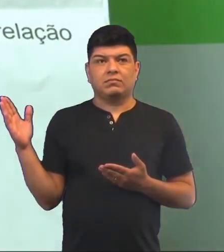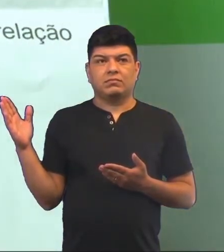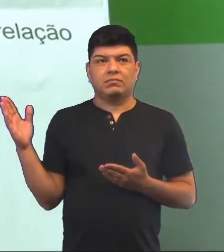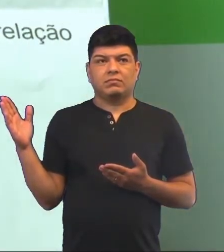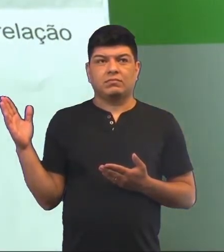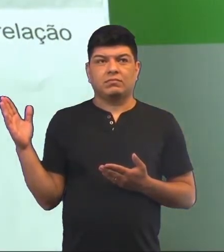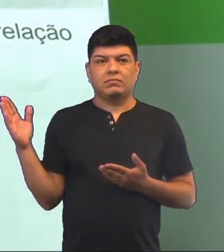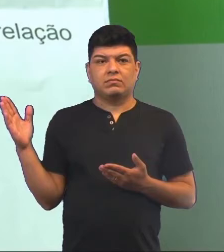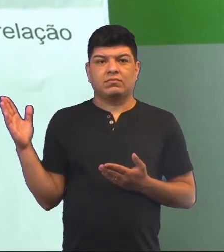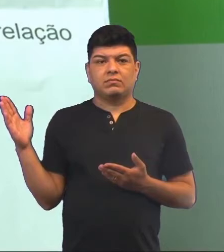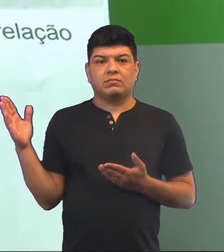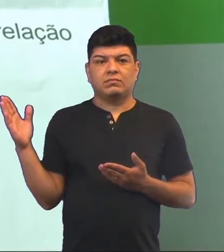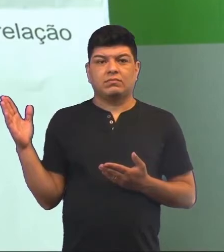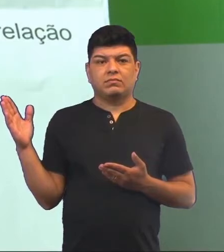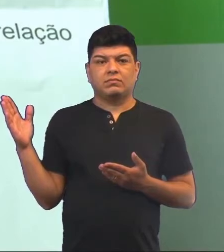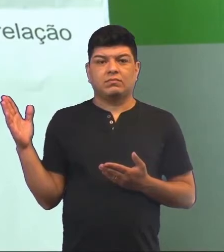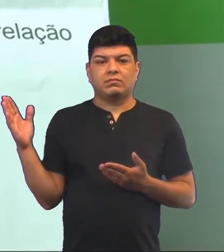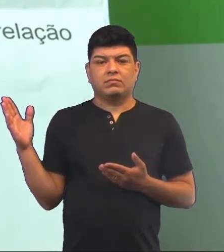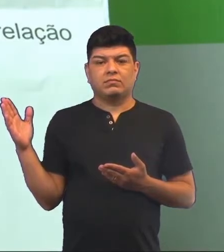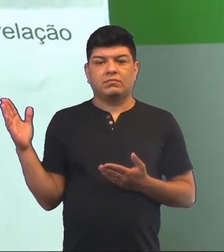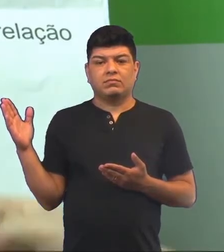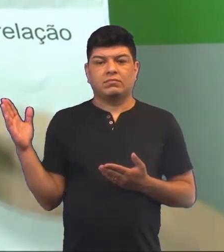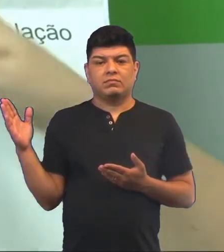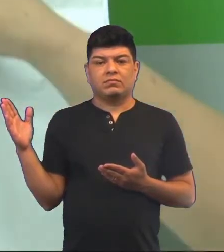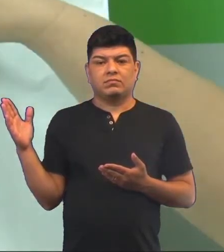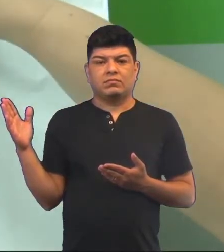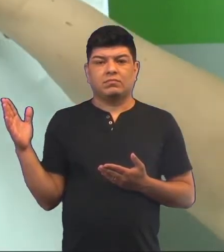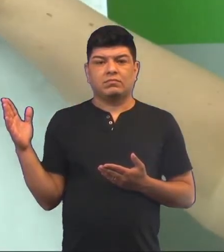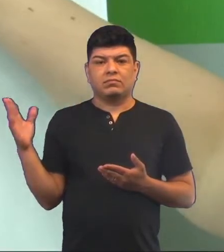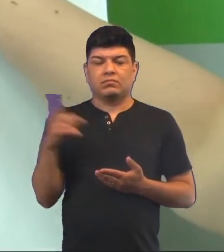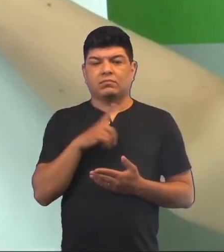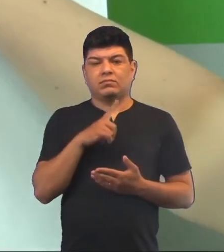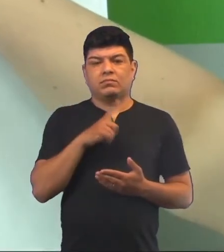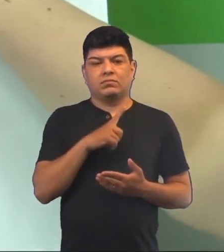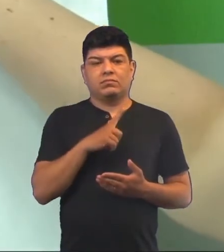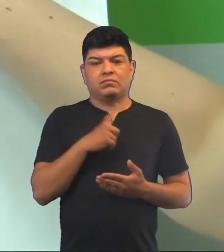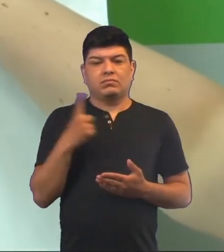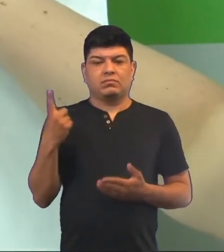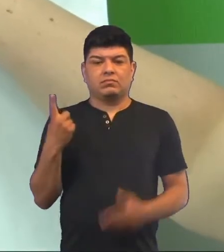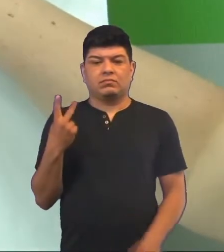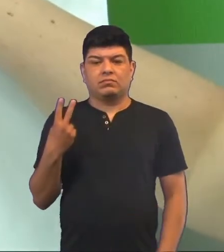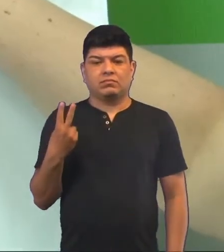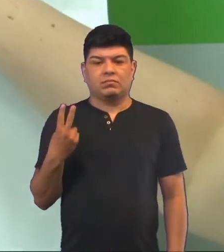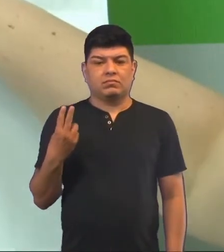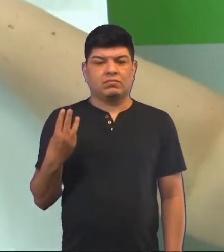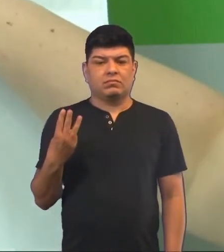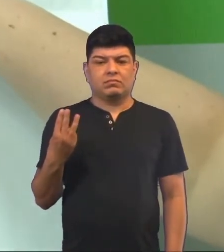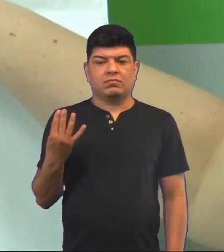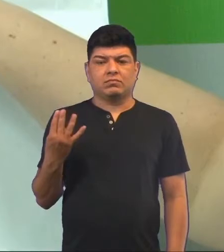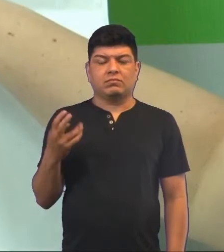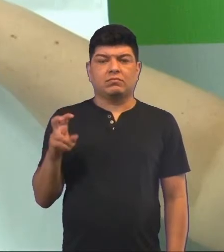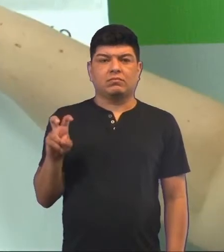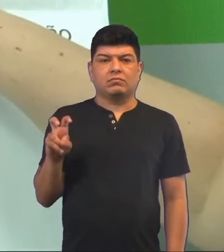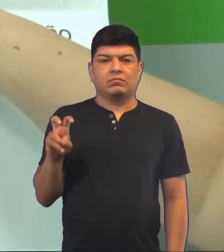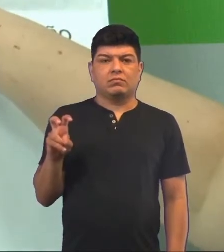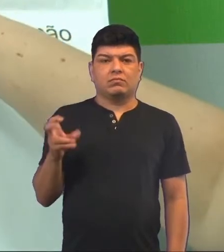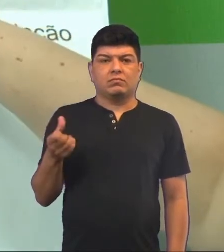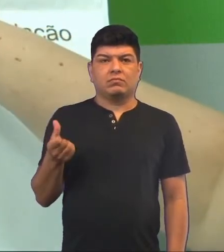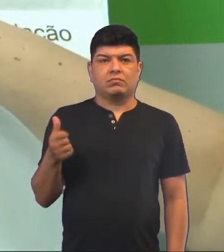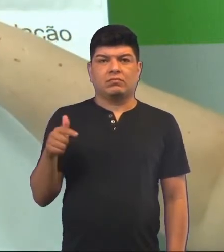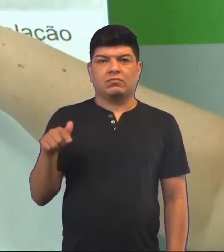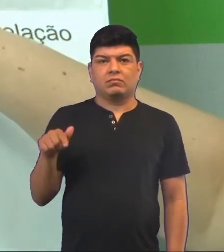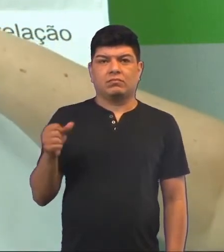Todo esse espaço foi marcado, certo? Então, aqui eu tenho 1, 2, 3, 4,